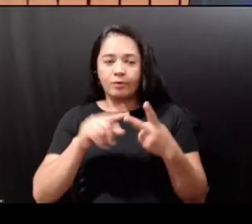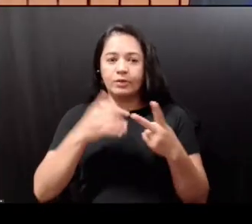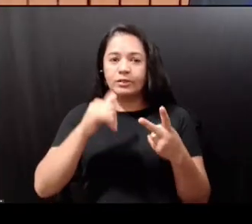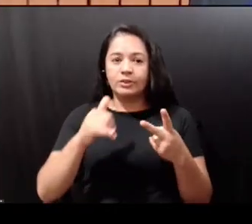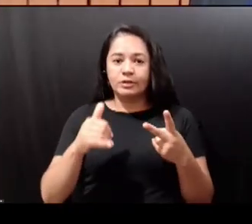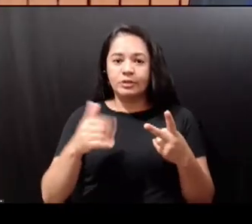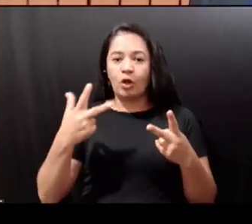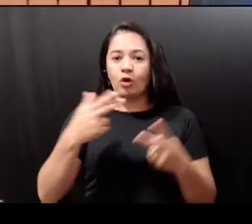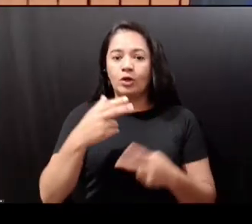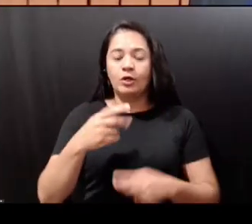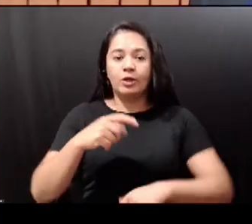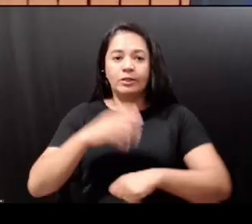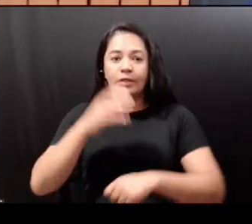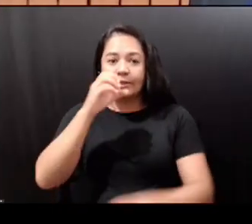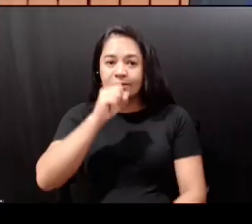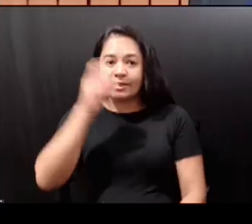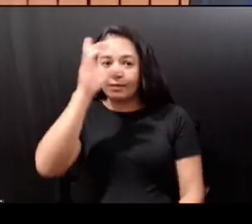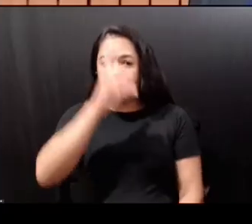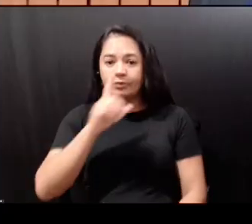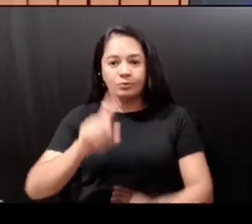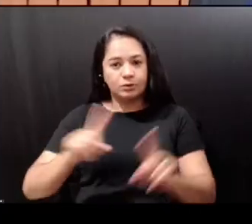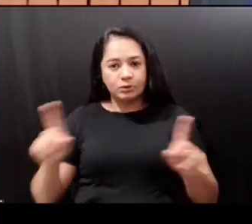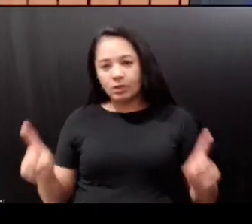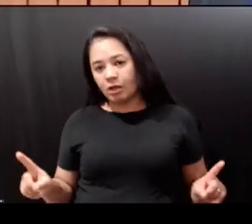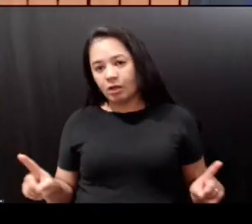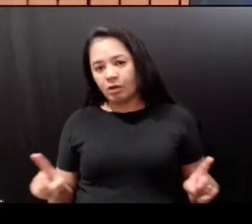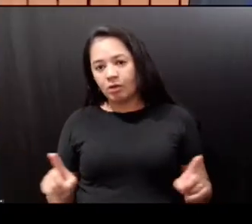você acaba não pagando a sua conta